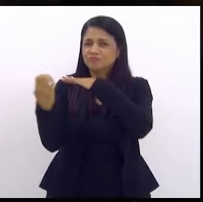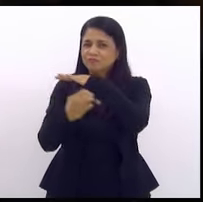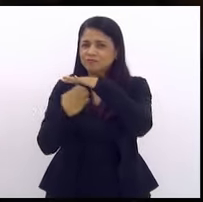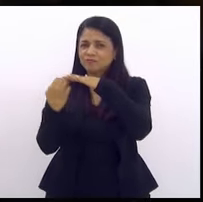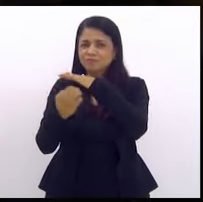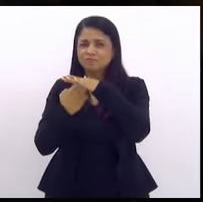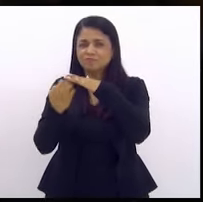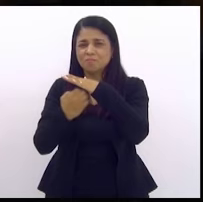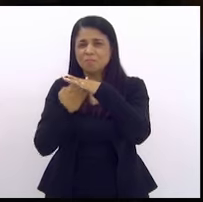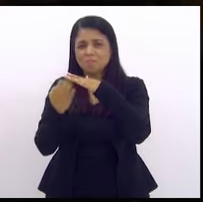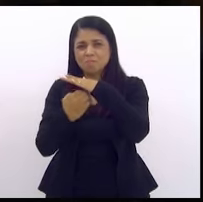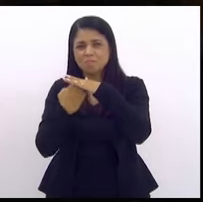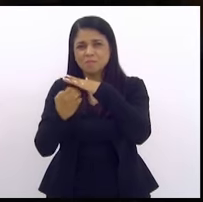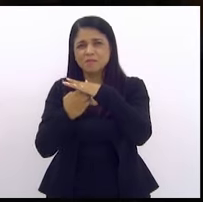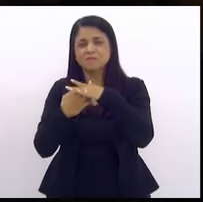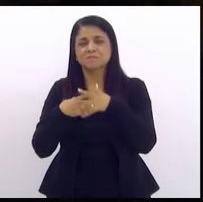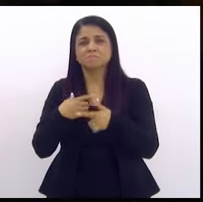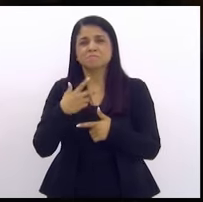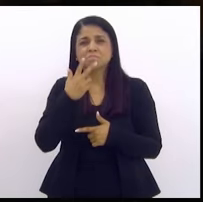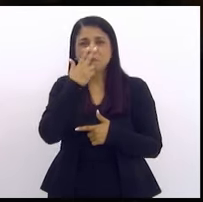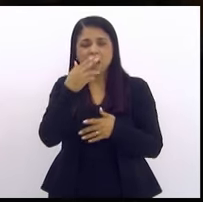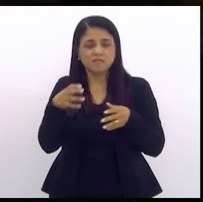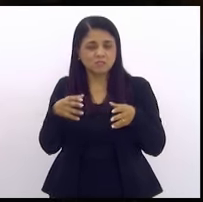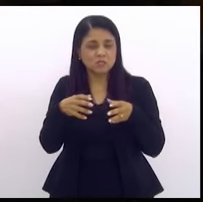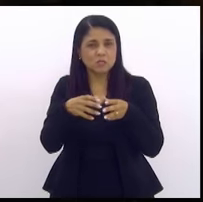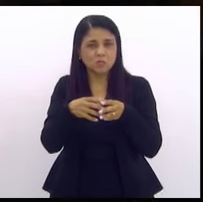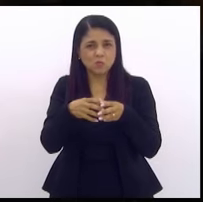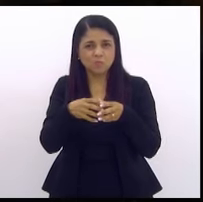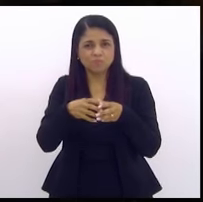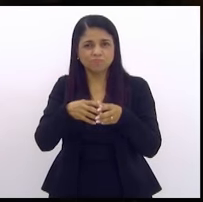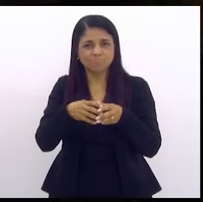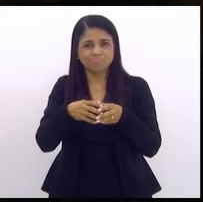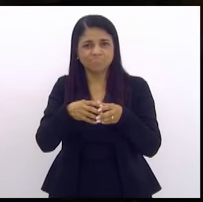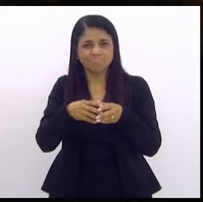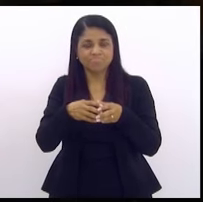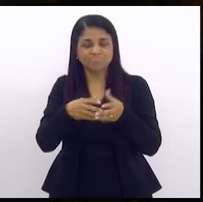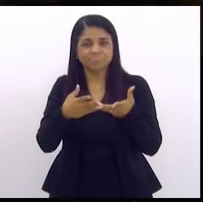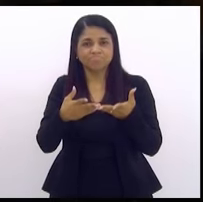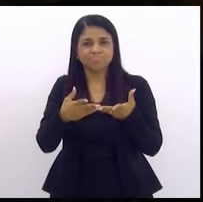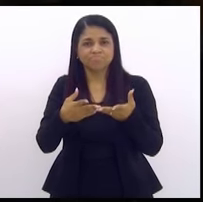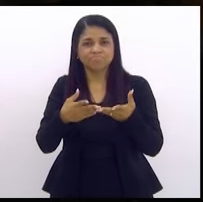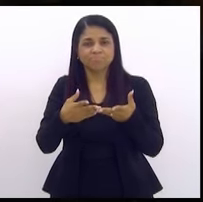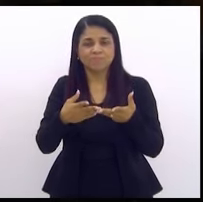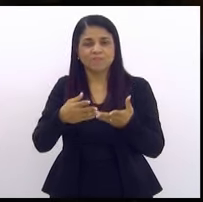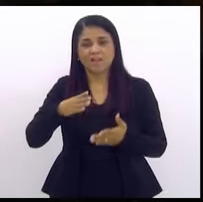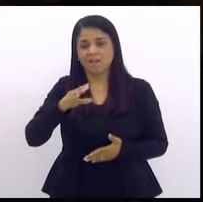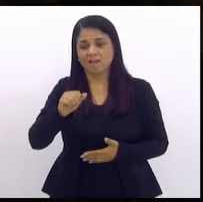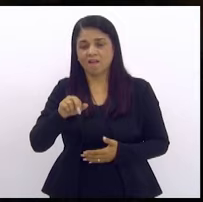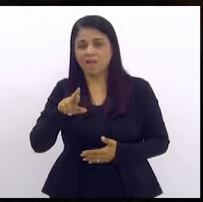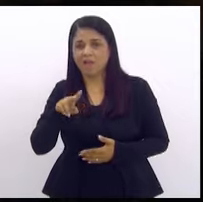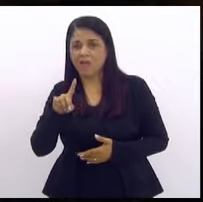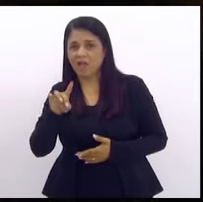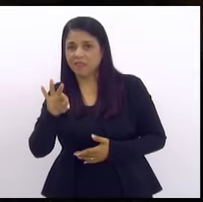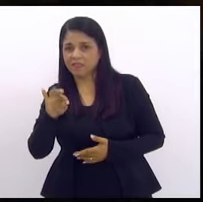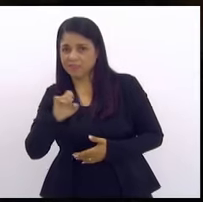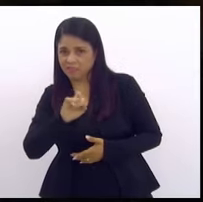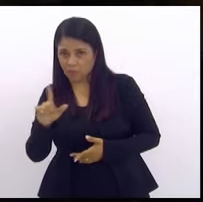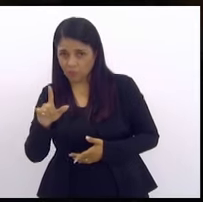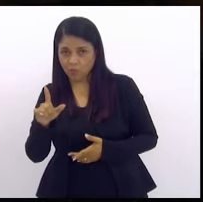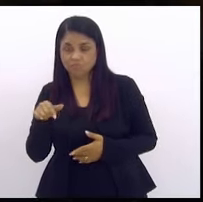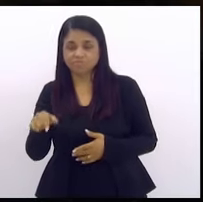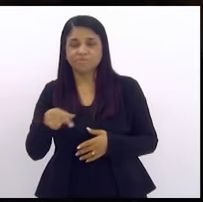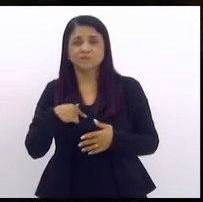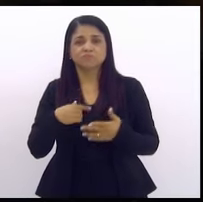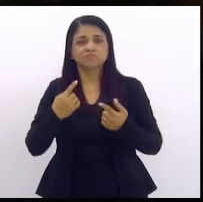se comportam como cartéis é um modelo falido. Não à toa, o Congresso Nacional discute um novo marco